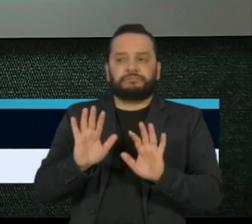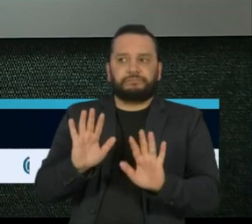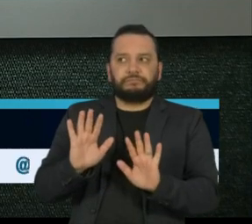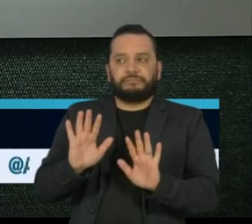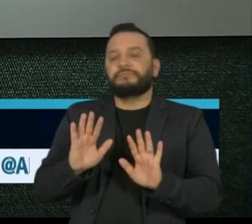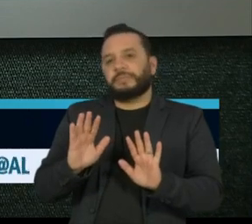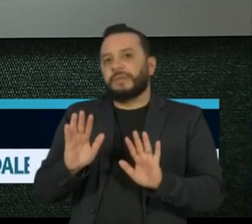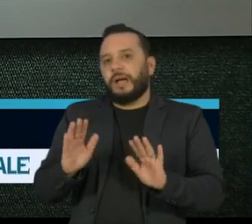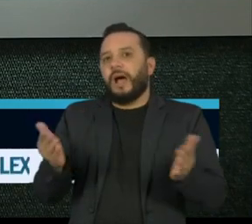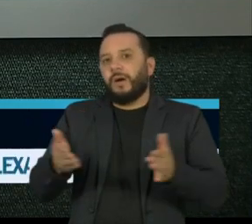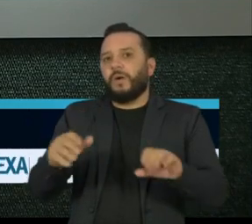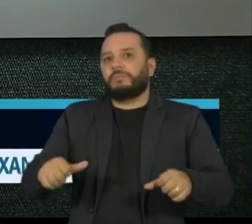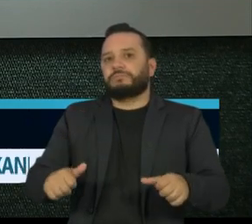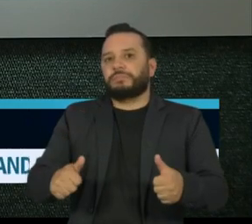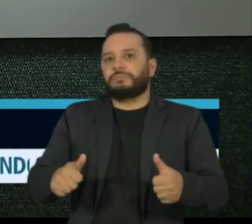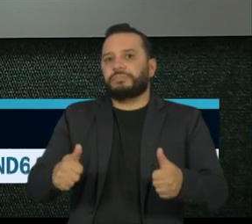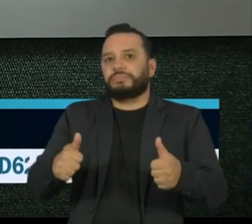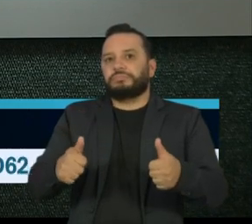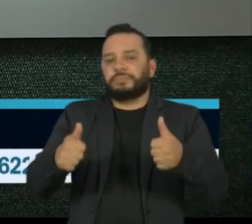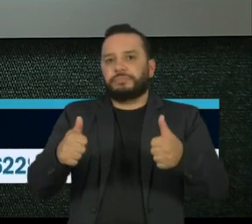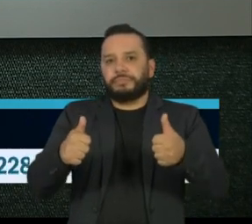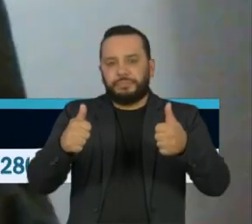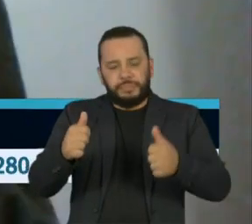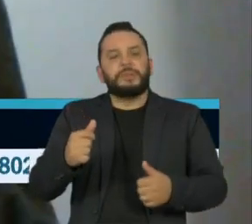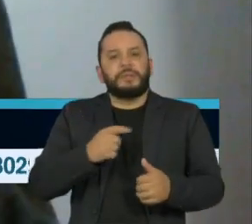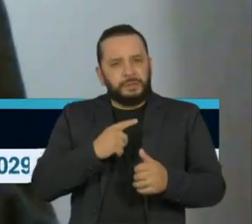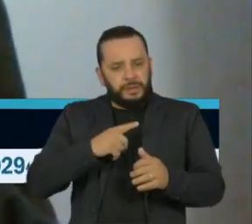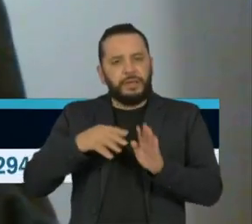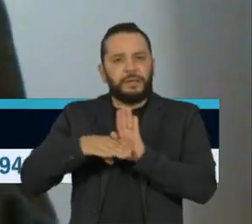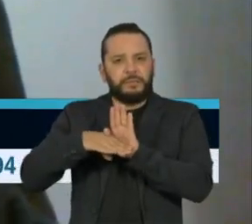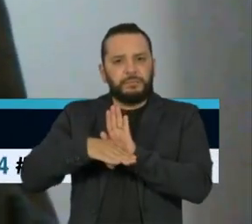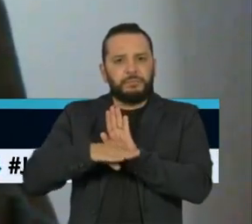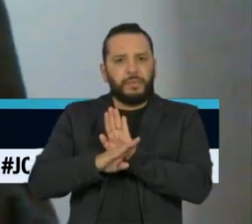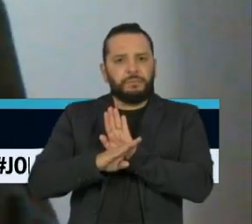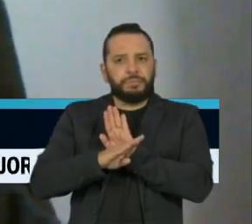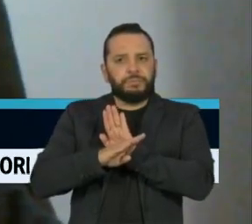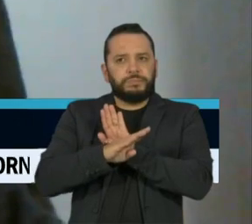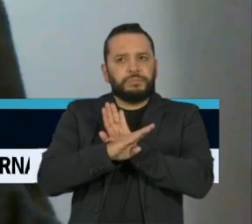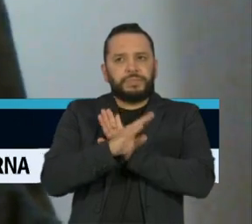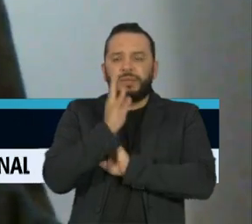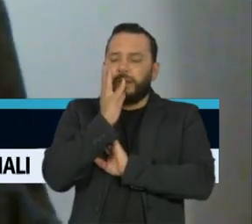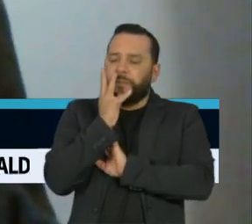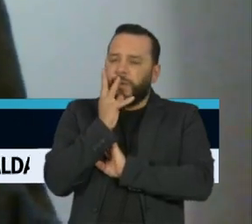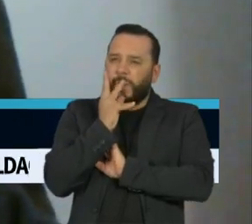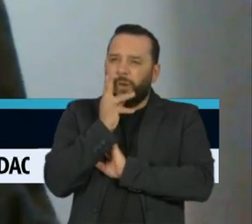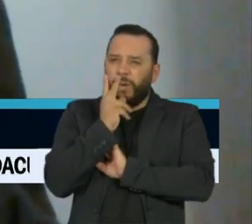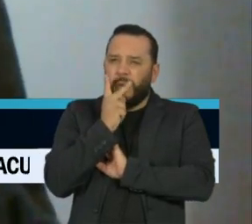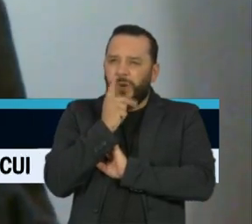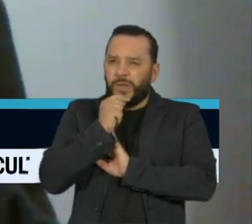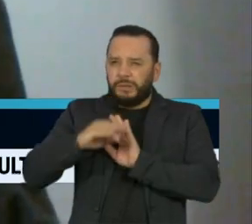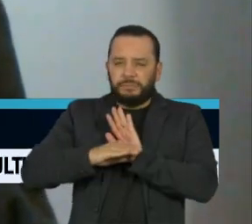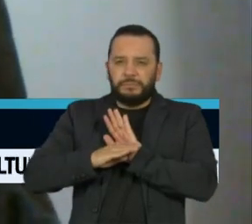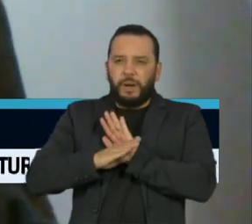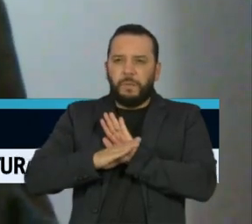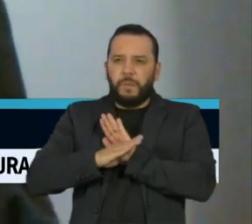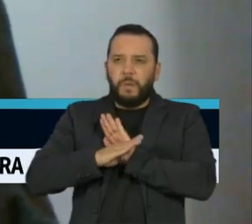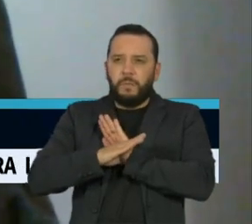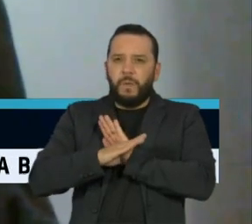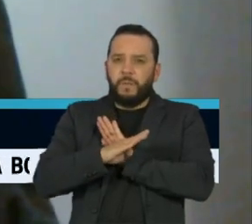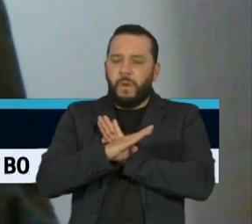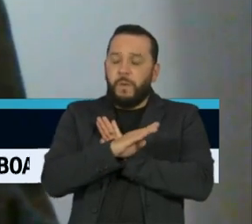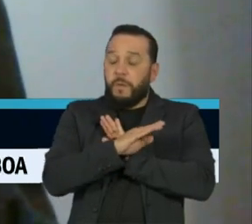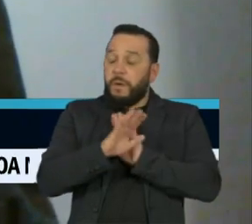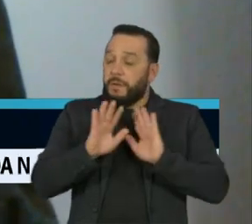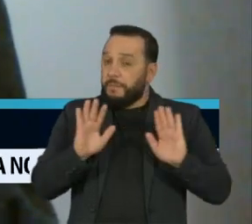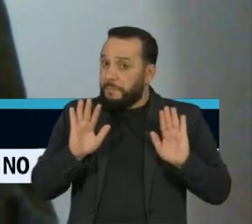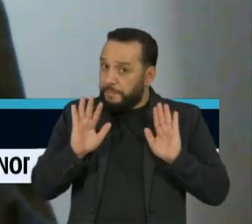Então, resumindo, a gente vai ter uma recuperação que vai ser lenta e, por outro lado, também não tem nenhuma